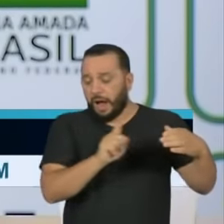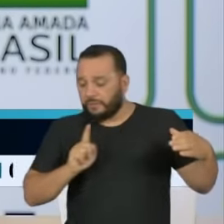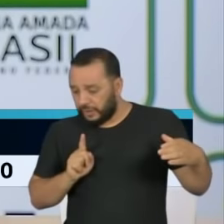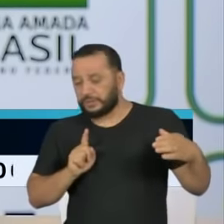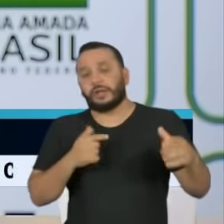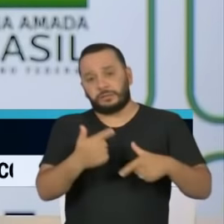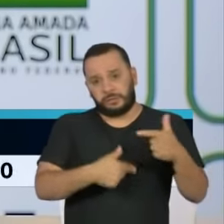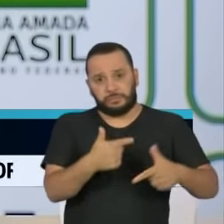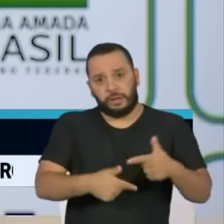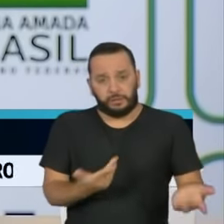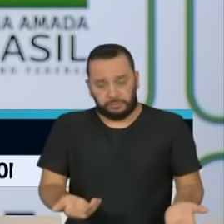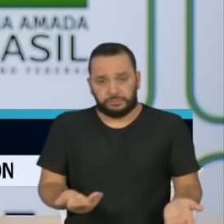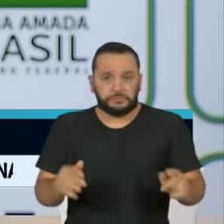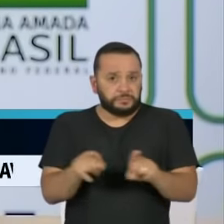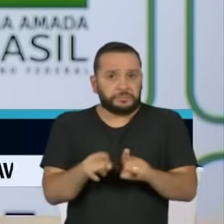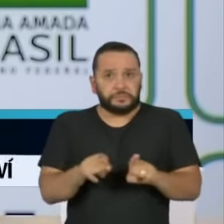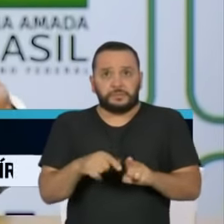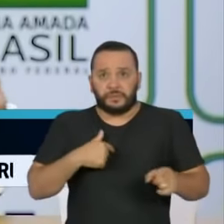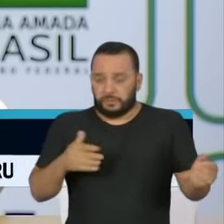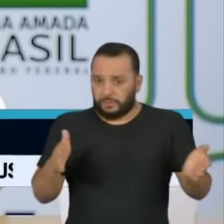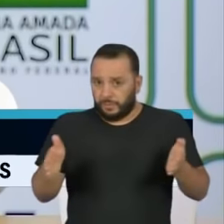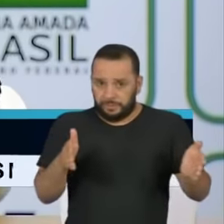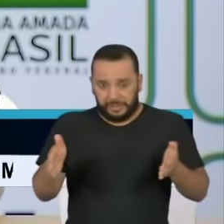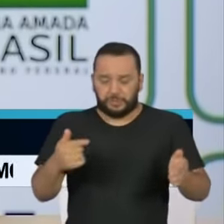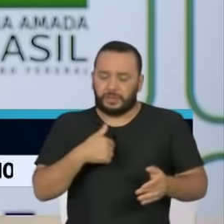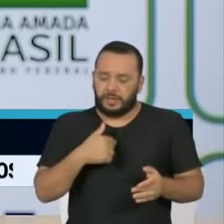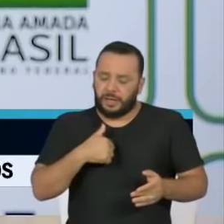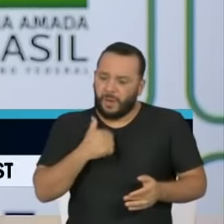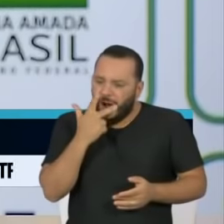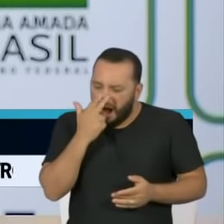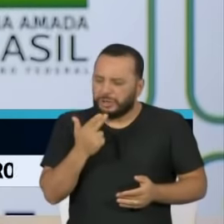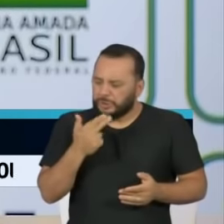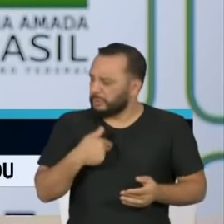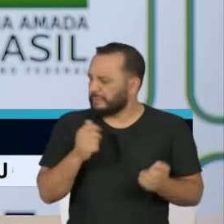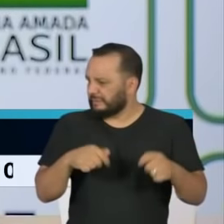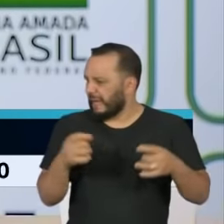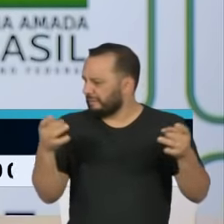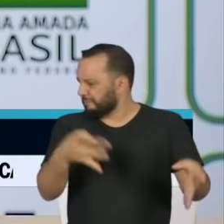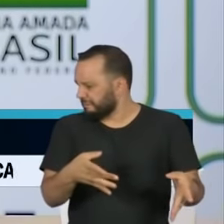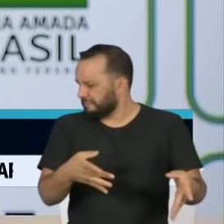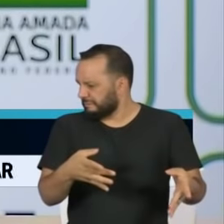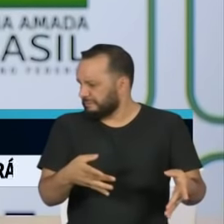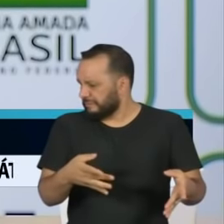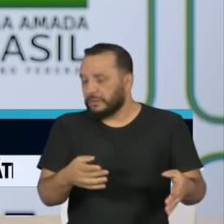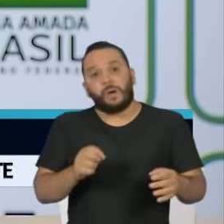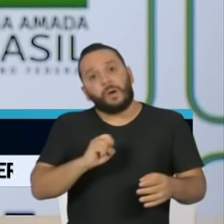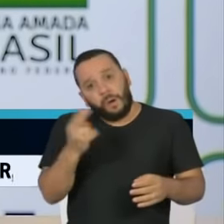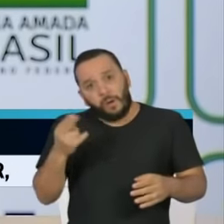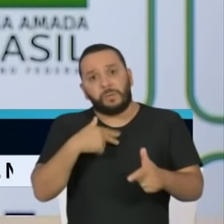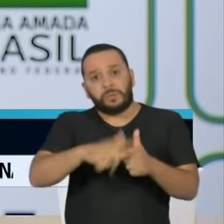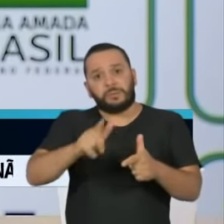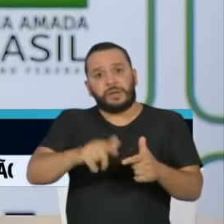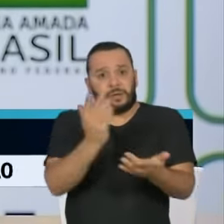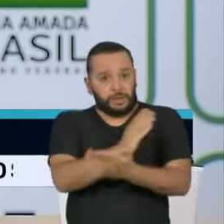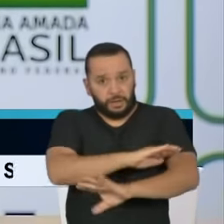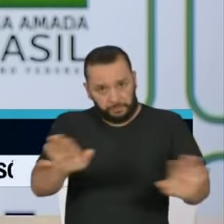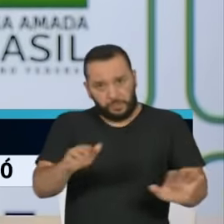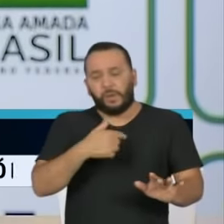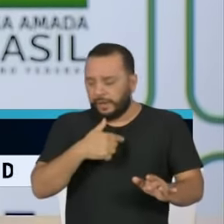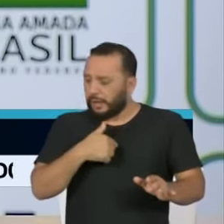ou num momento em que eu achar que esse período todo de turbulência já tenha passado e que eu possa não ser mais